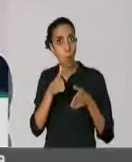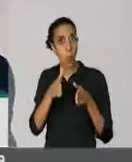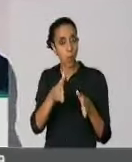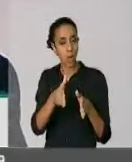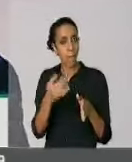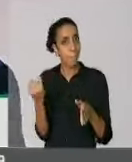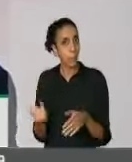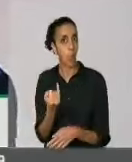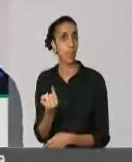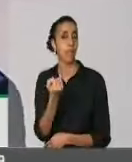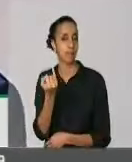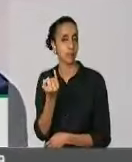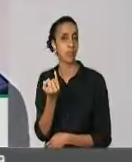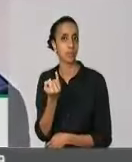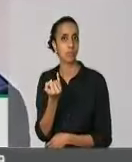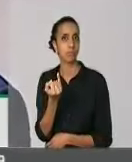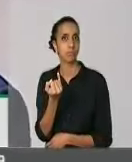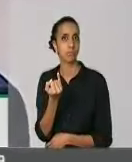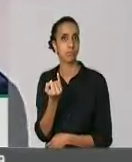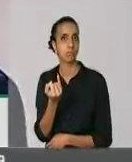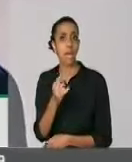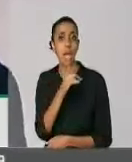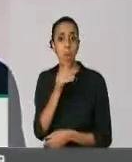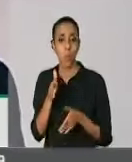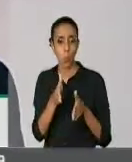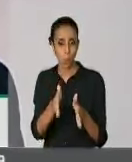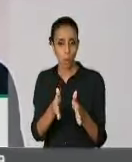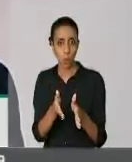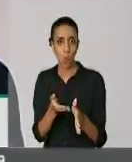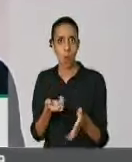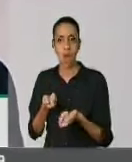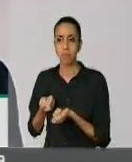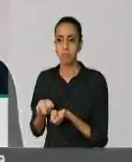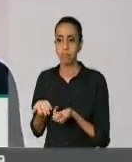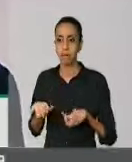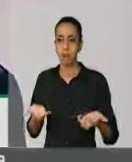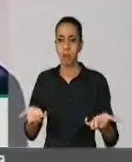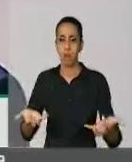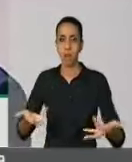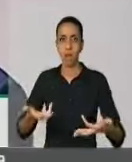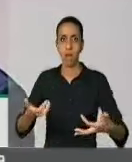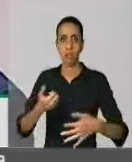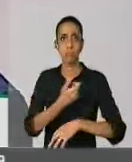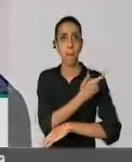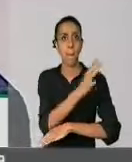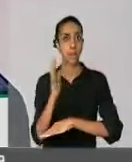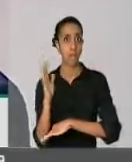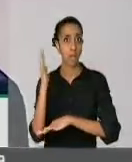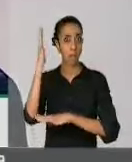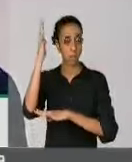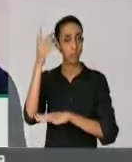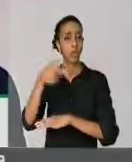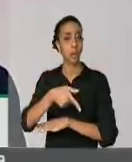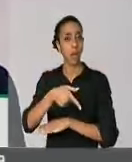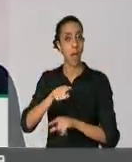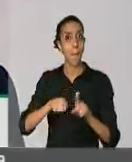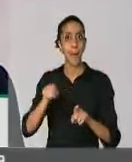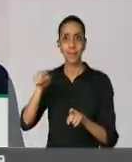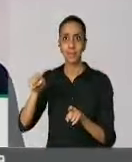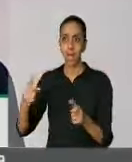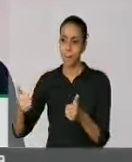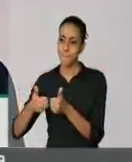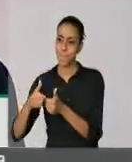que está cercado de Mata Atlântica e esta este aterro sanitário senhor